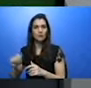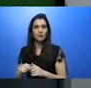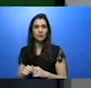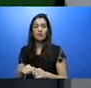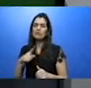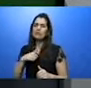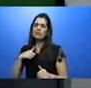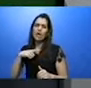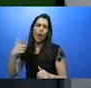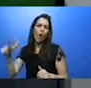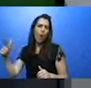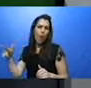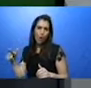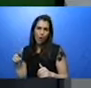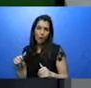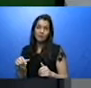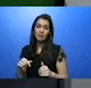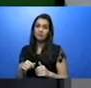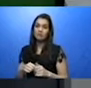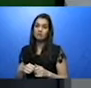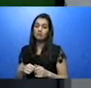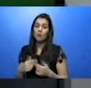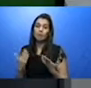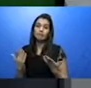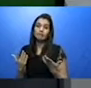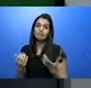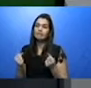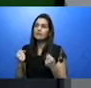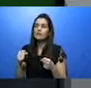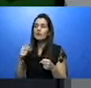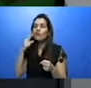né? Dependendo do material que nós precisamos